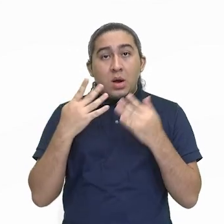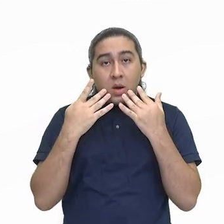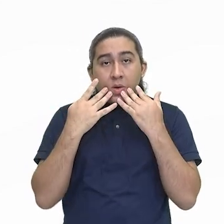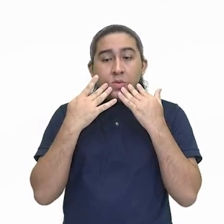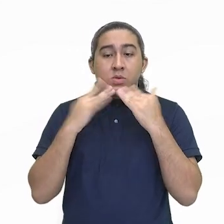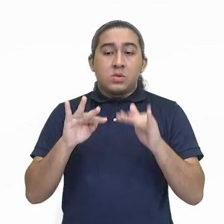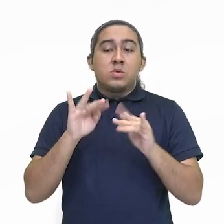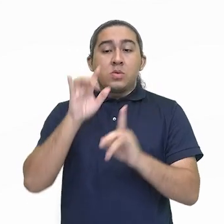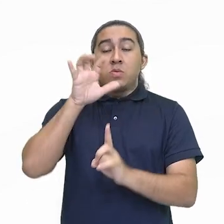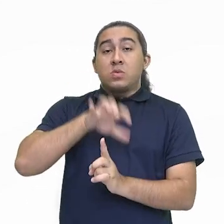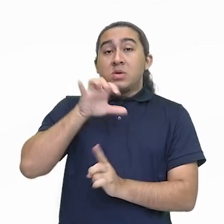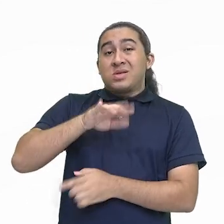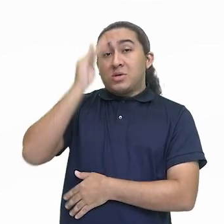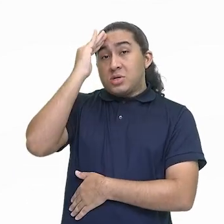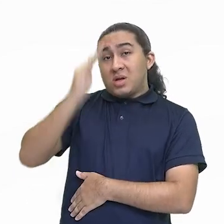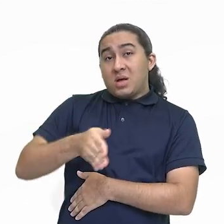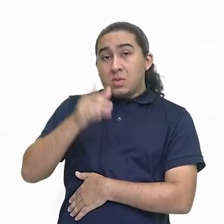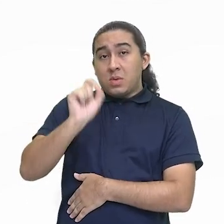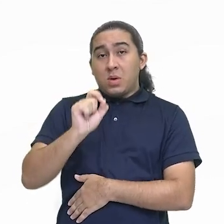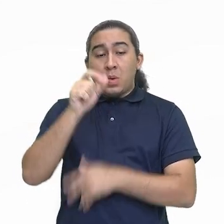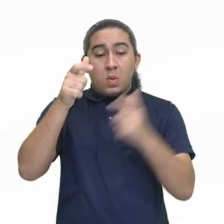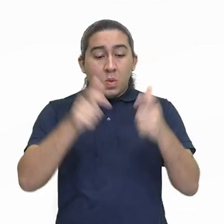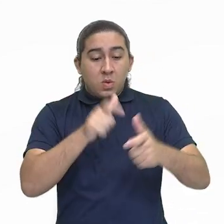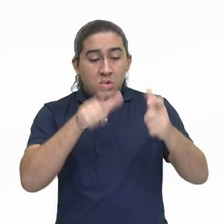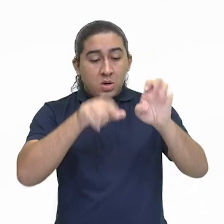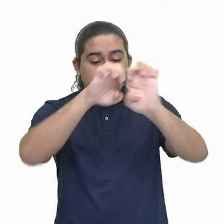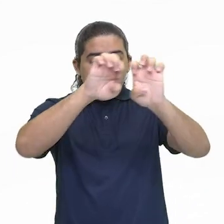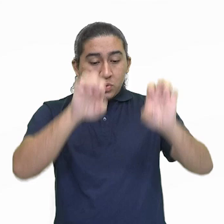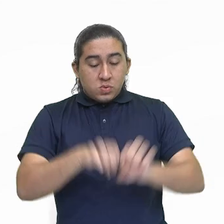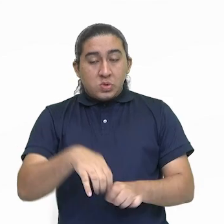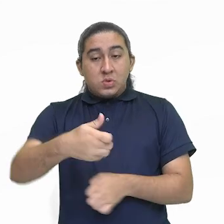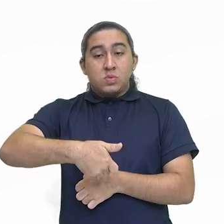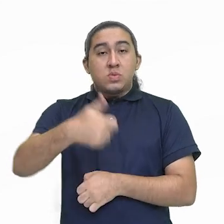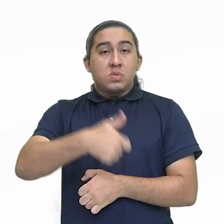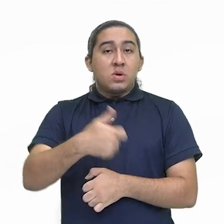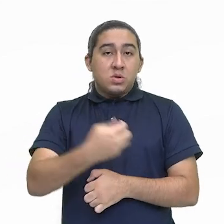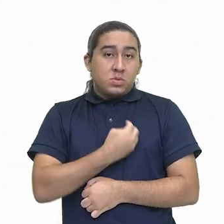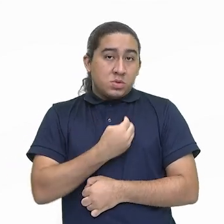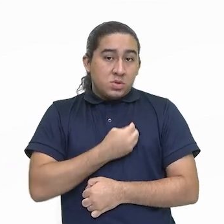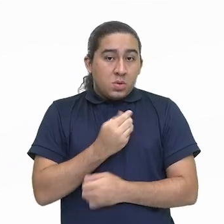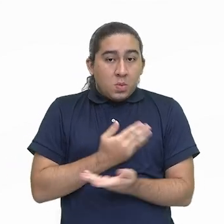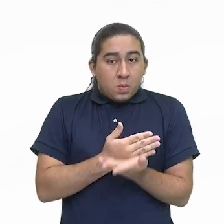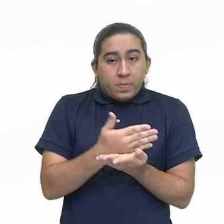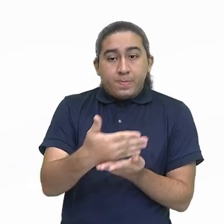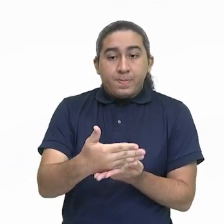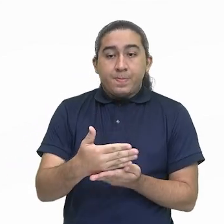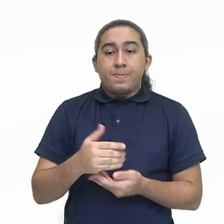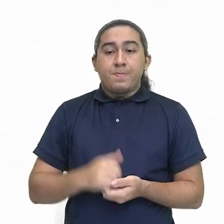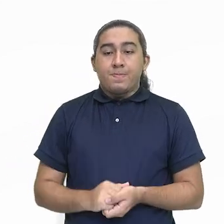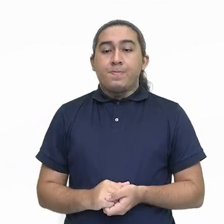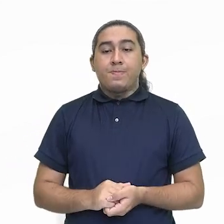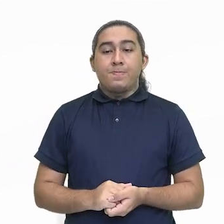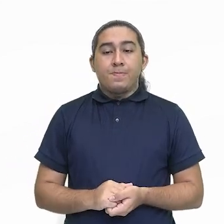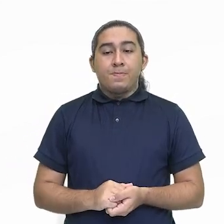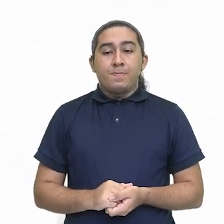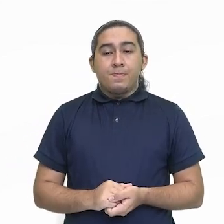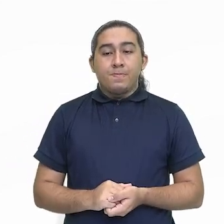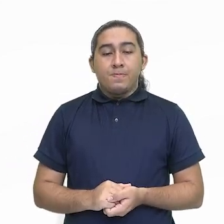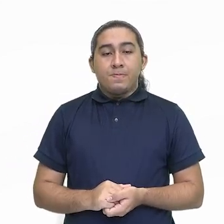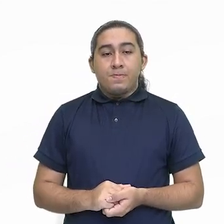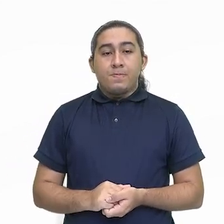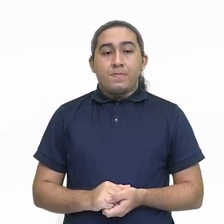influenciavam diretamente na composição dos primeiros organismos. E toda a